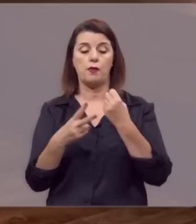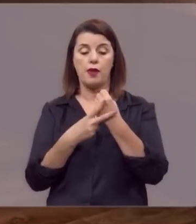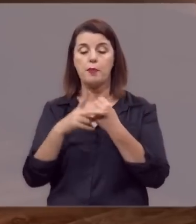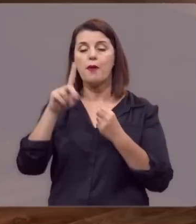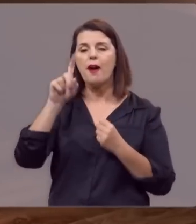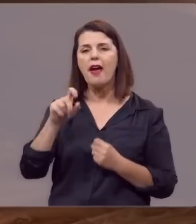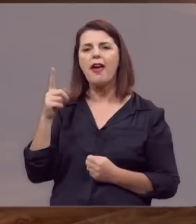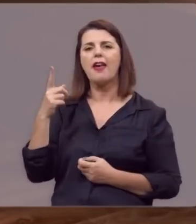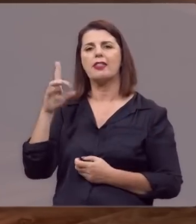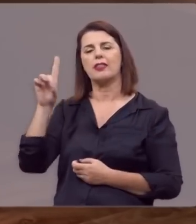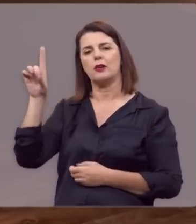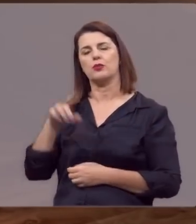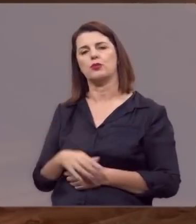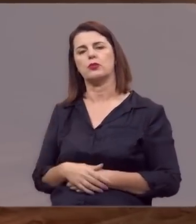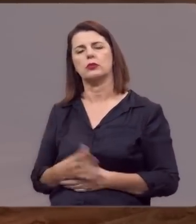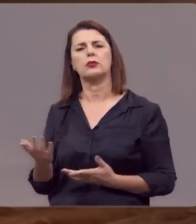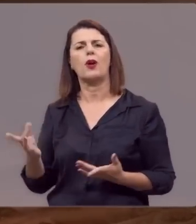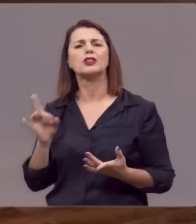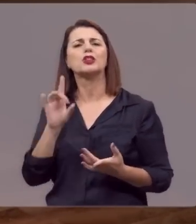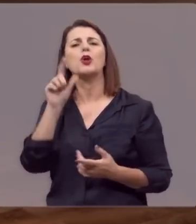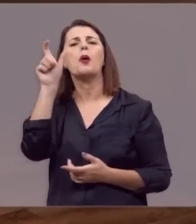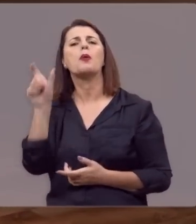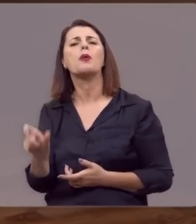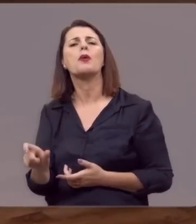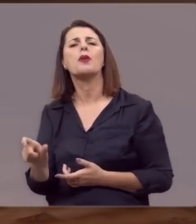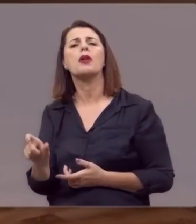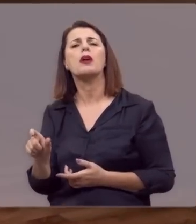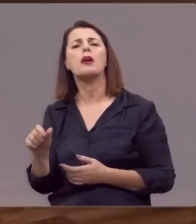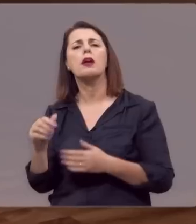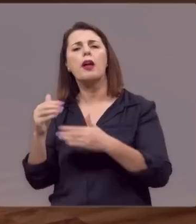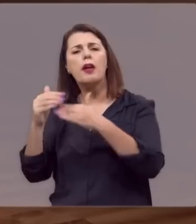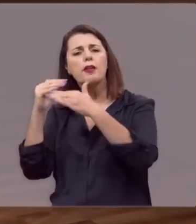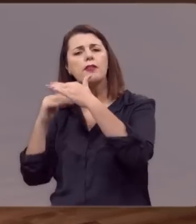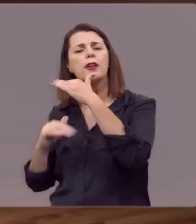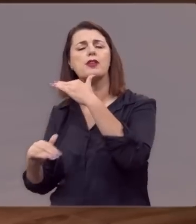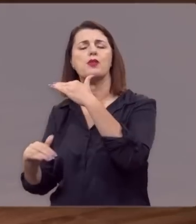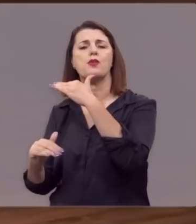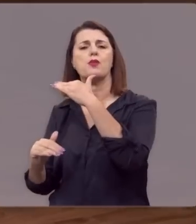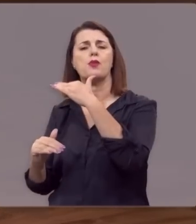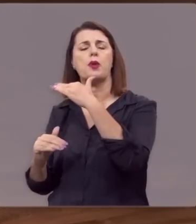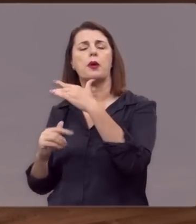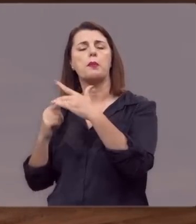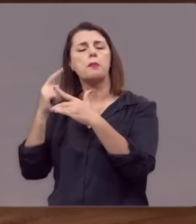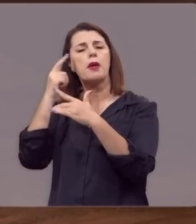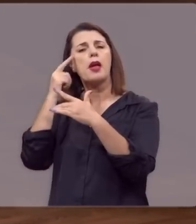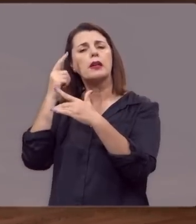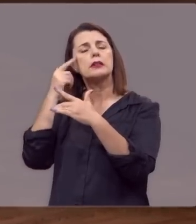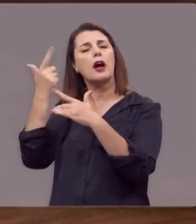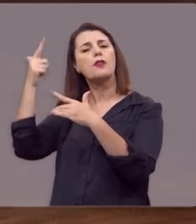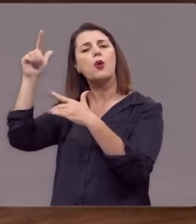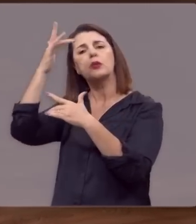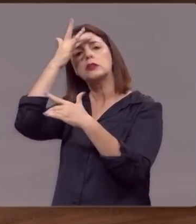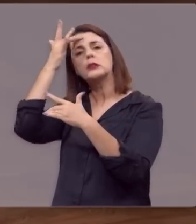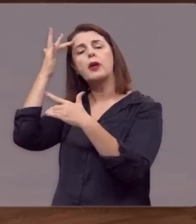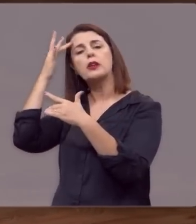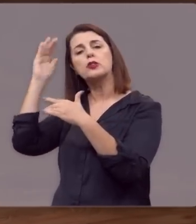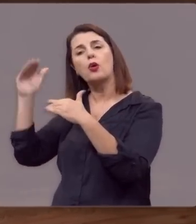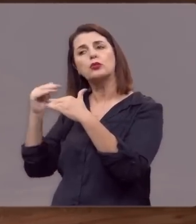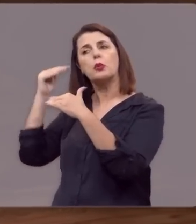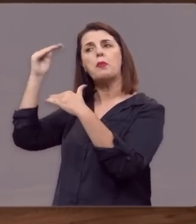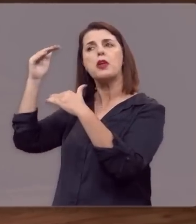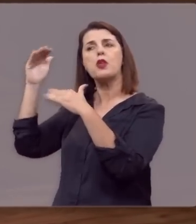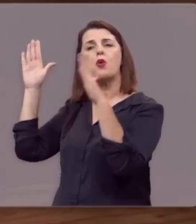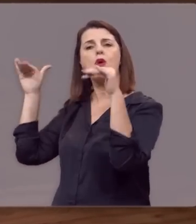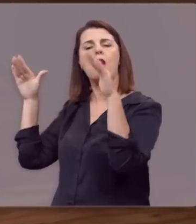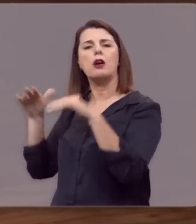Deus. Não apenas um ser inferior a Deus, como pensara Ário de Alexandria, ou apenas um ser superior aos